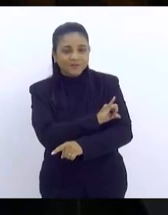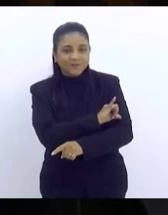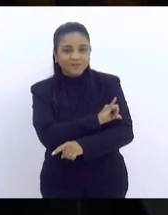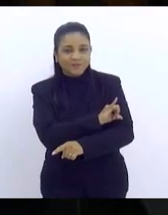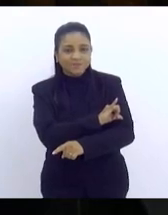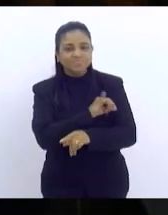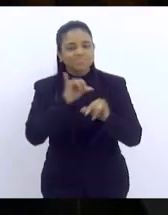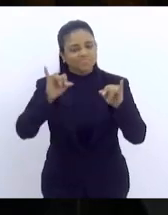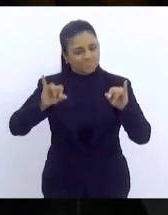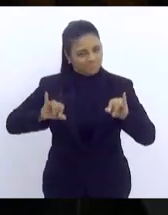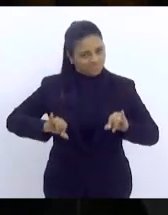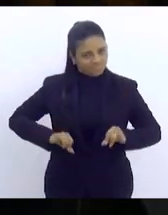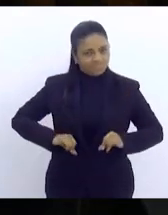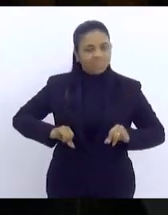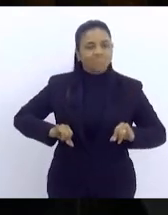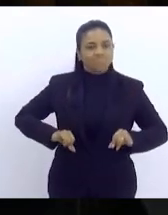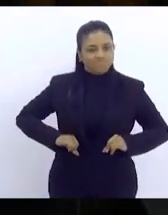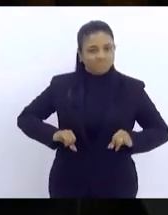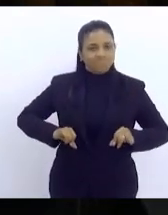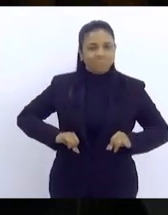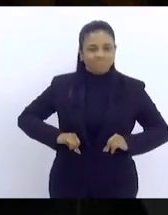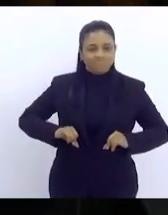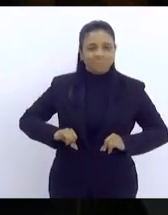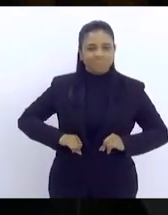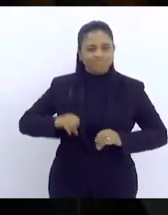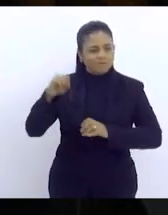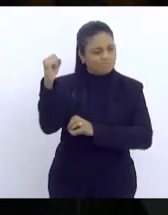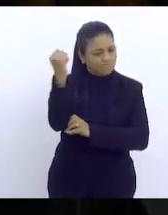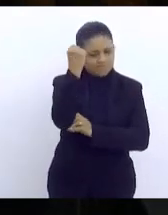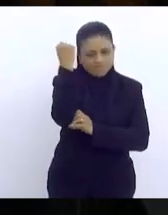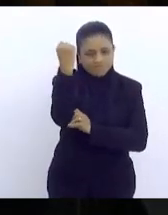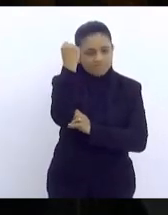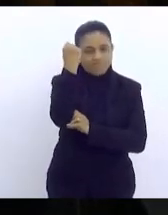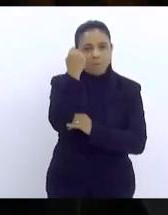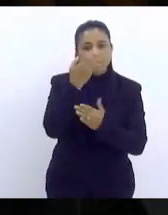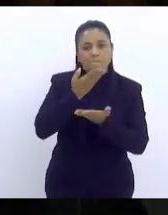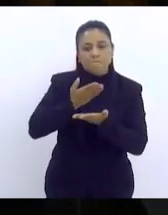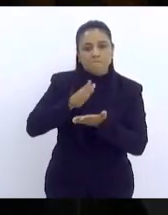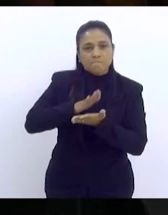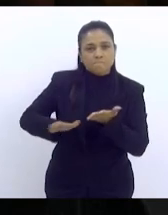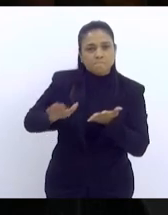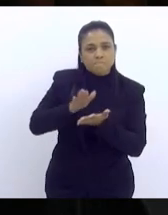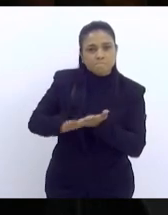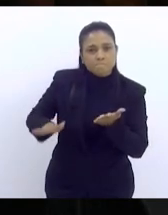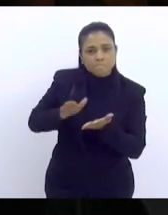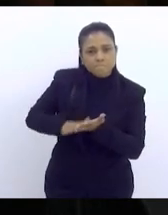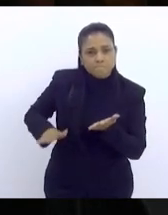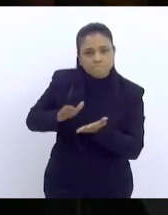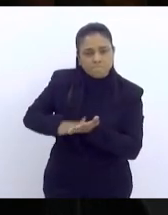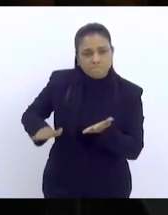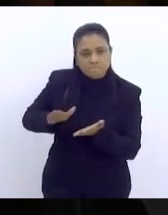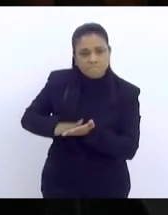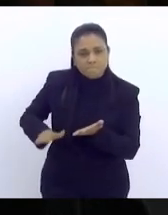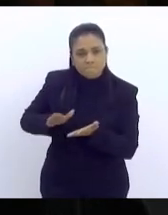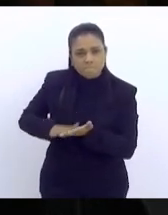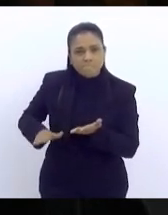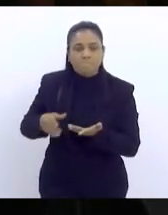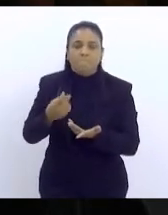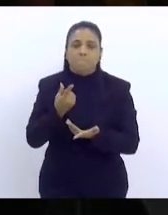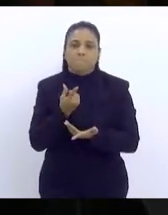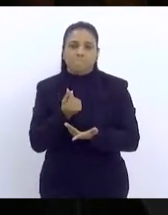sofrendo graves perdas financeiras desde a edição